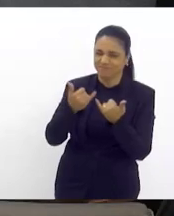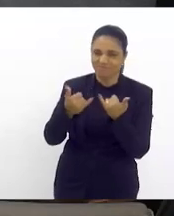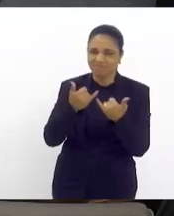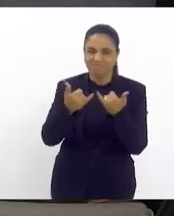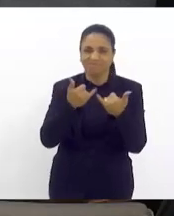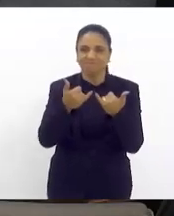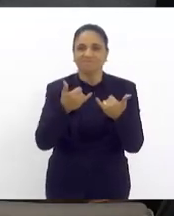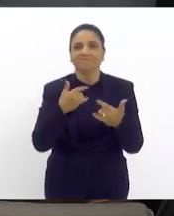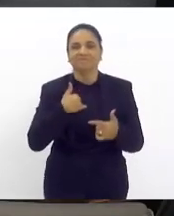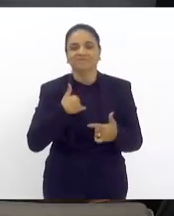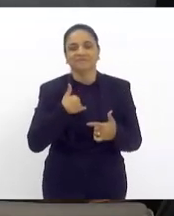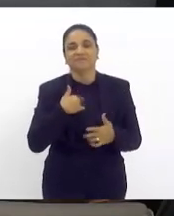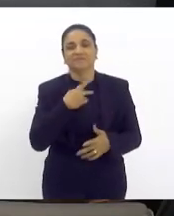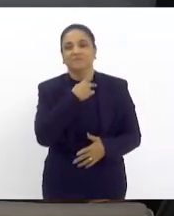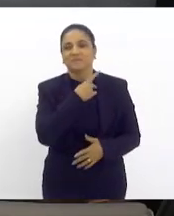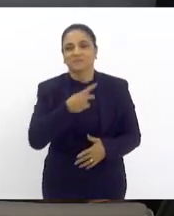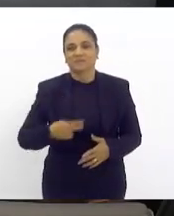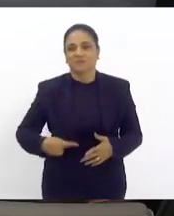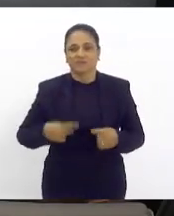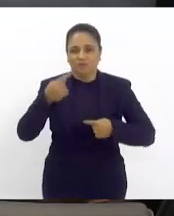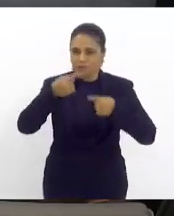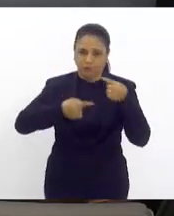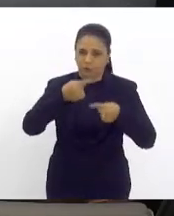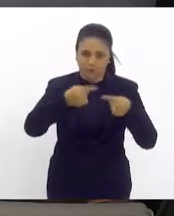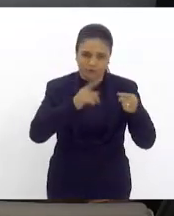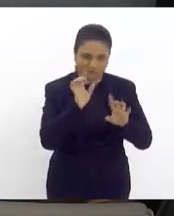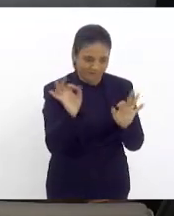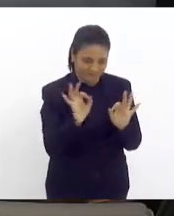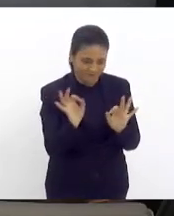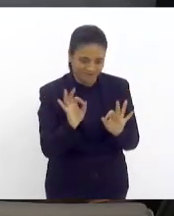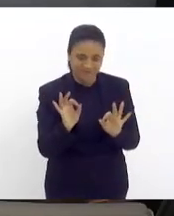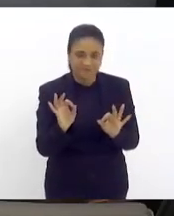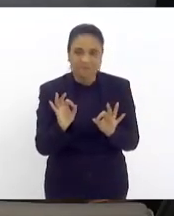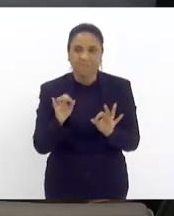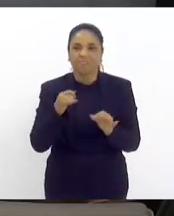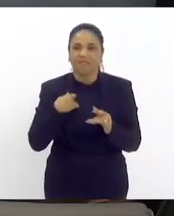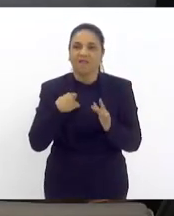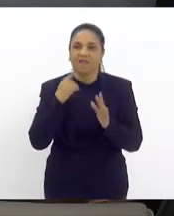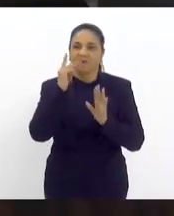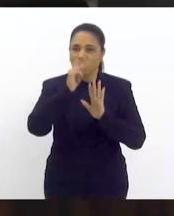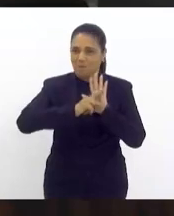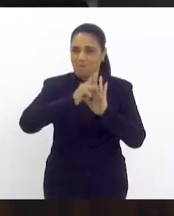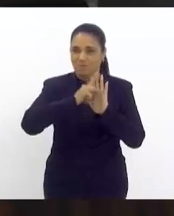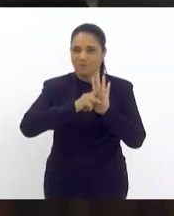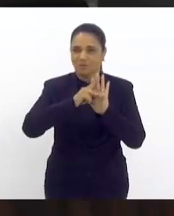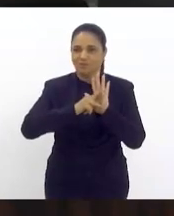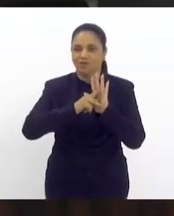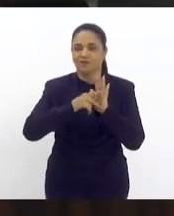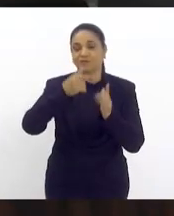Presidente eu não vou discutir porque é uma matéria de conhecimento